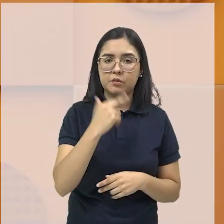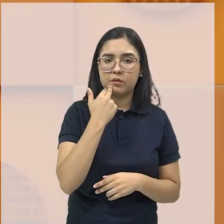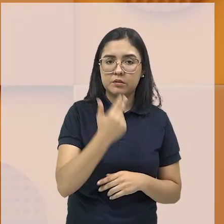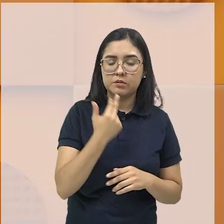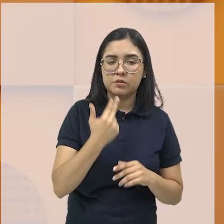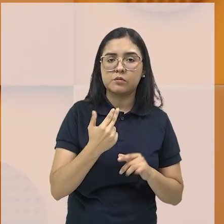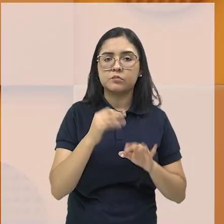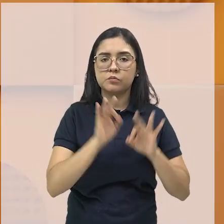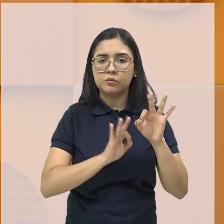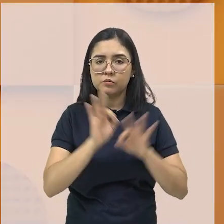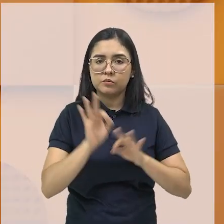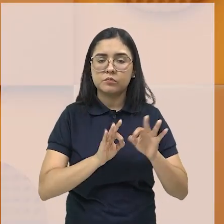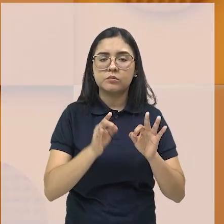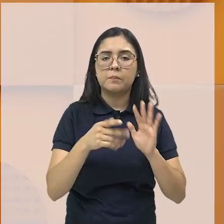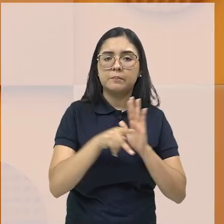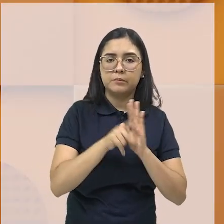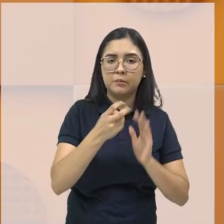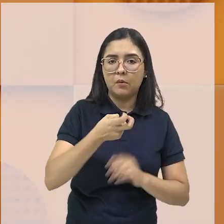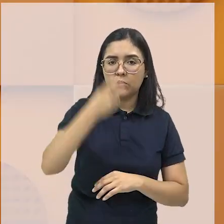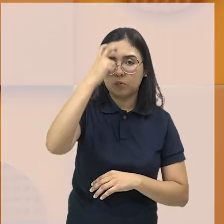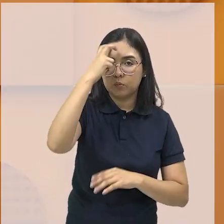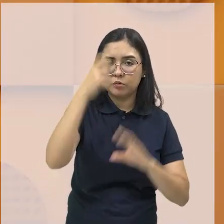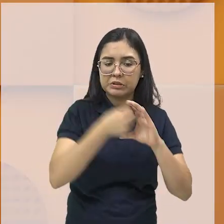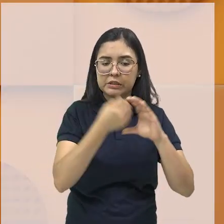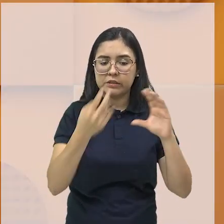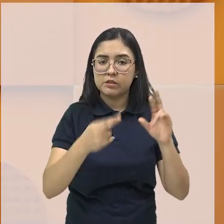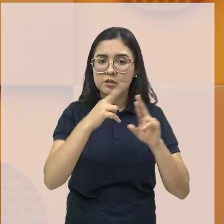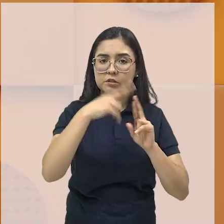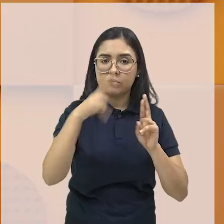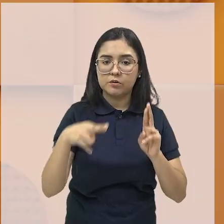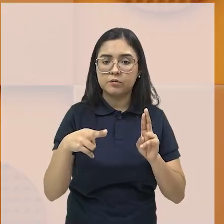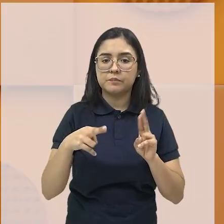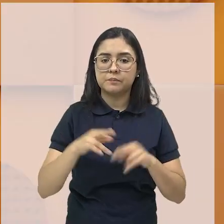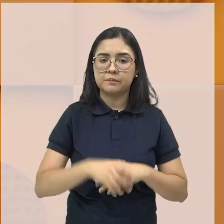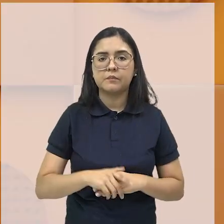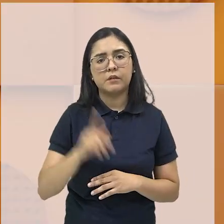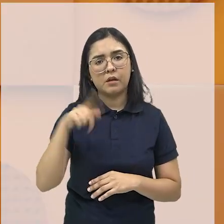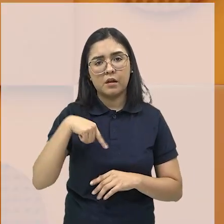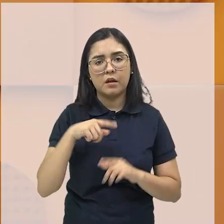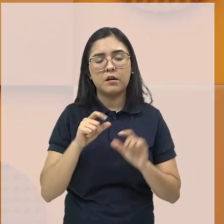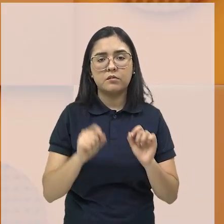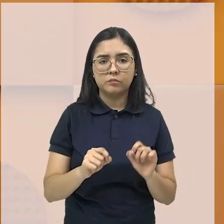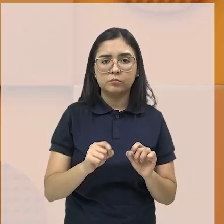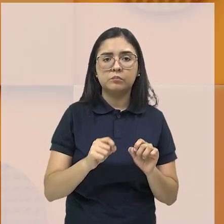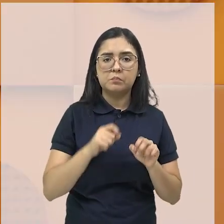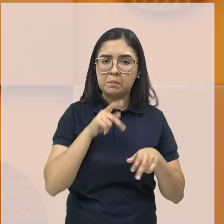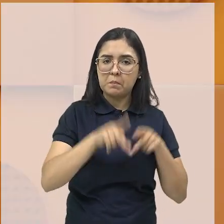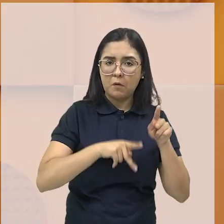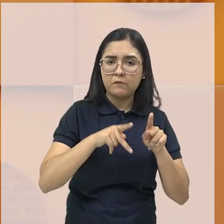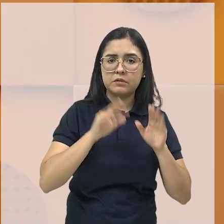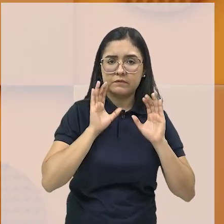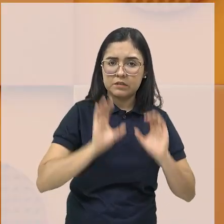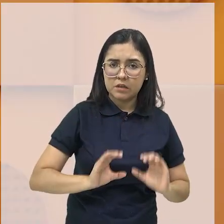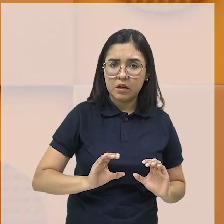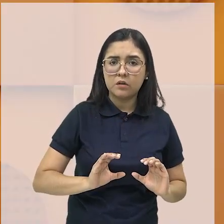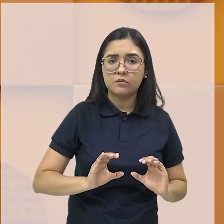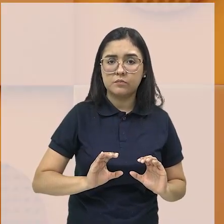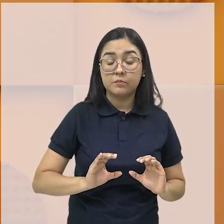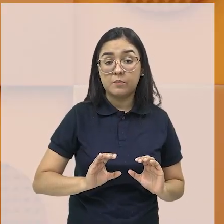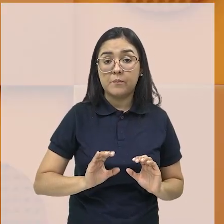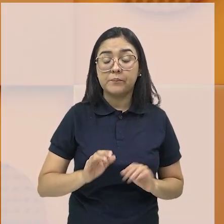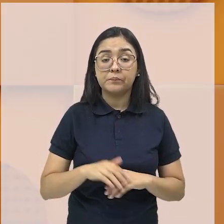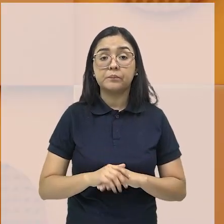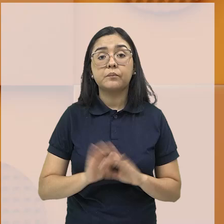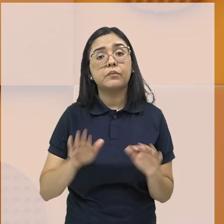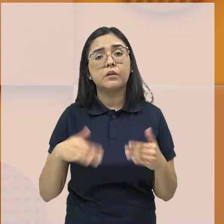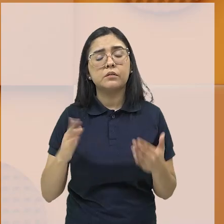sua organização, a sua cultura, seus aspectos religiosos, eles são considerados, em teoria, civilizados, né?